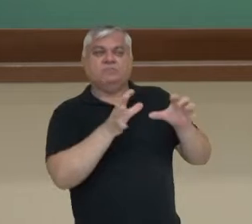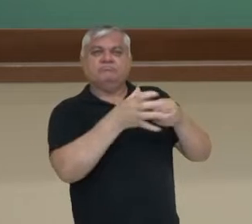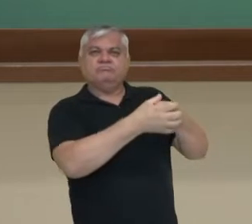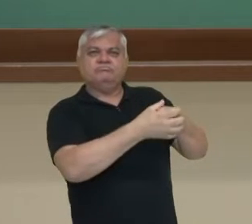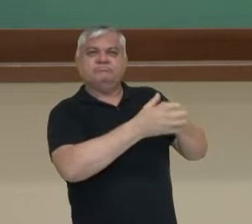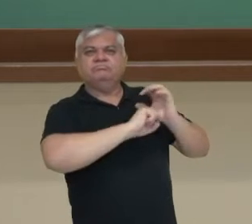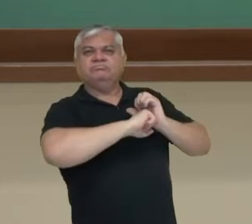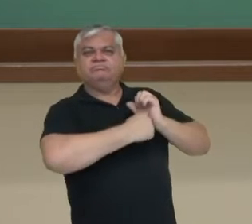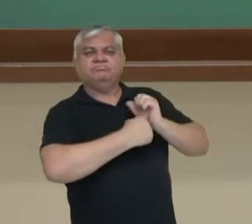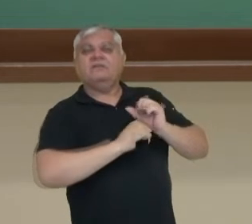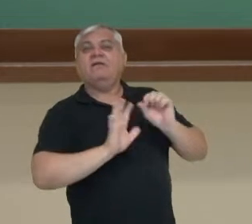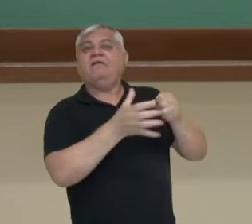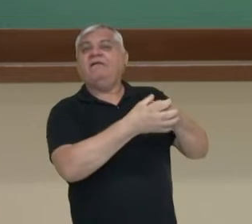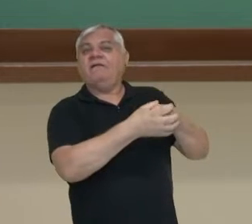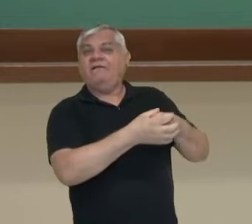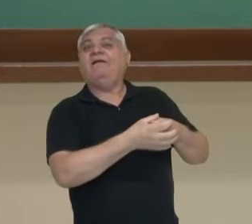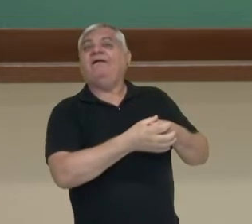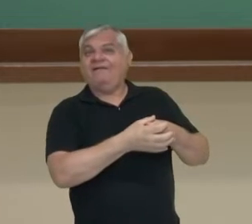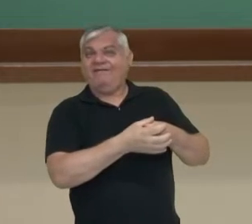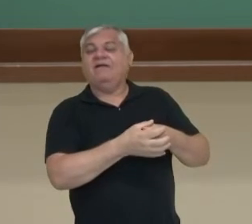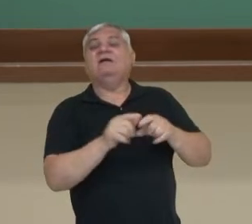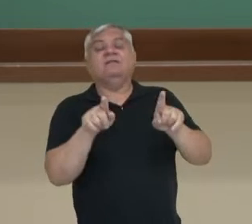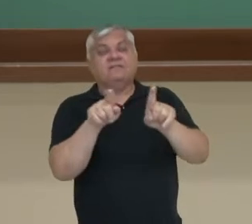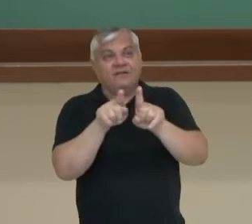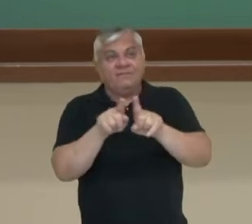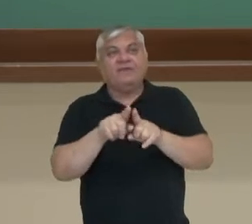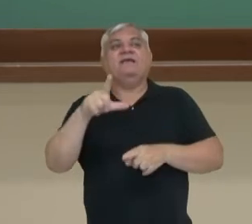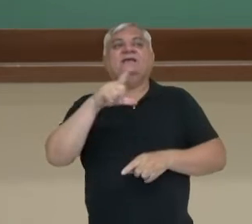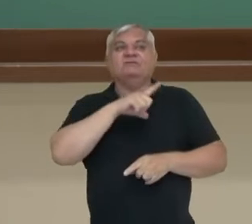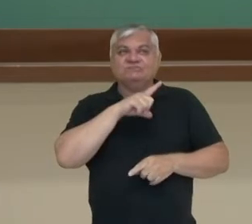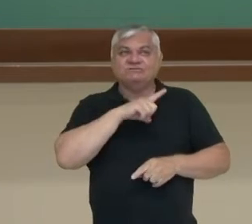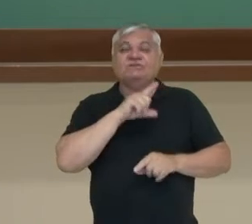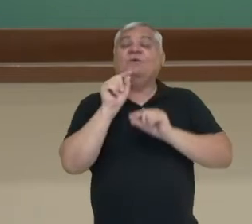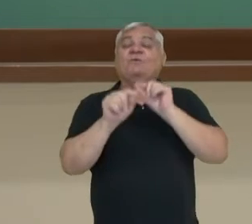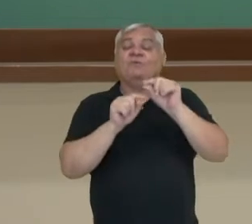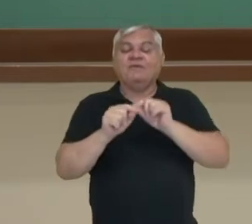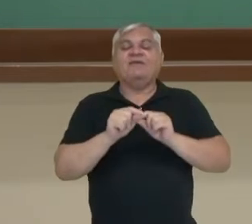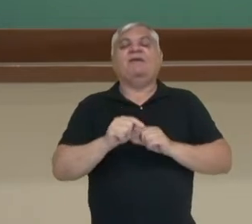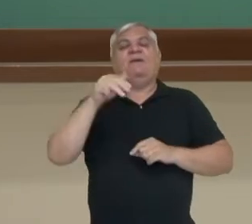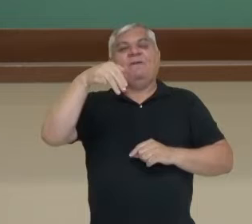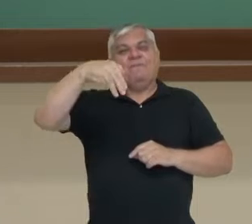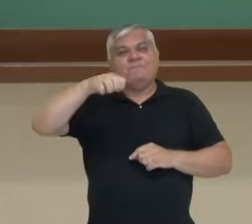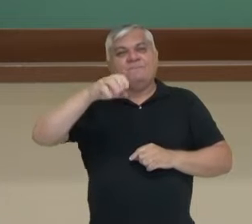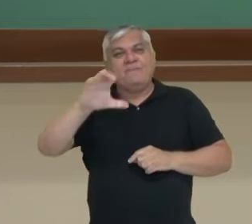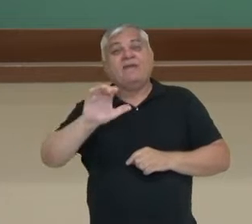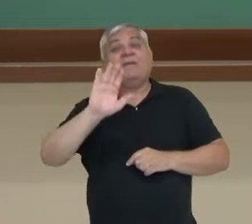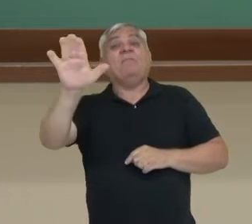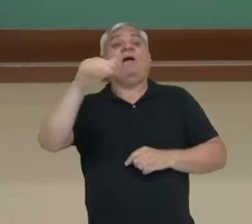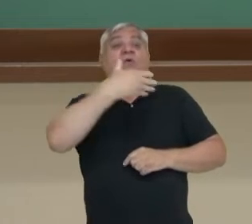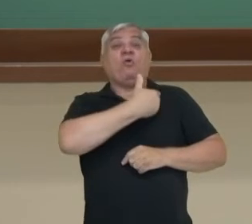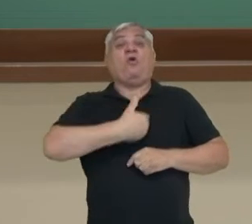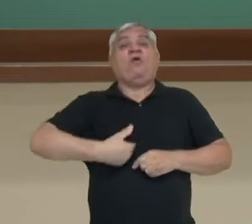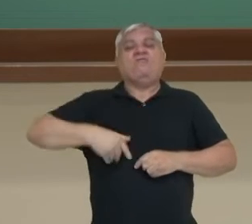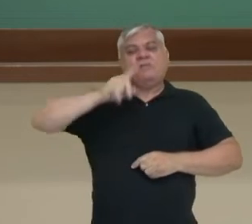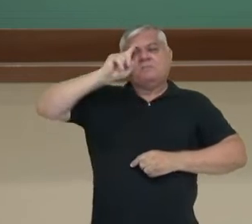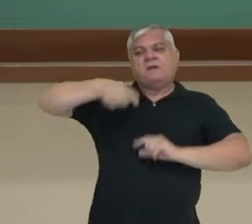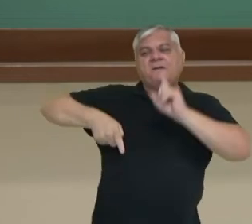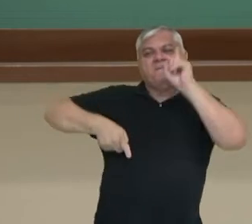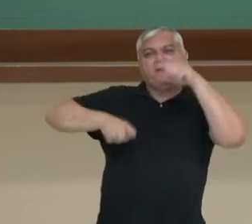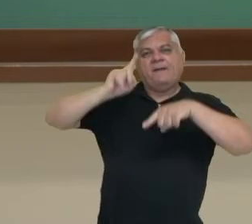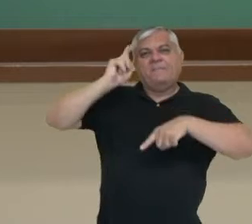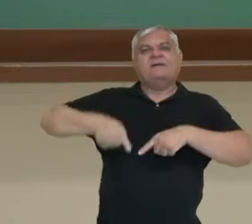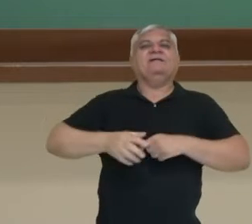havia meios de comunicação e divulgação de cultura, desde que seguissem a censura do governo. Então nós tínhamos ali